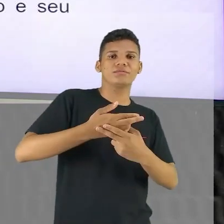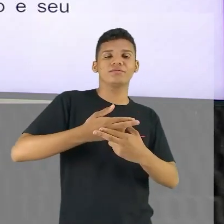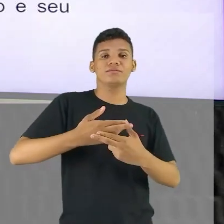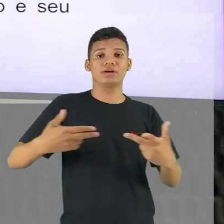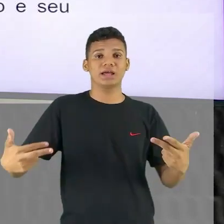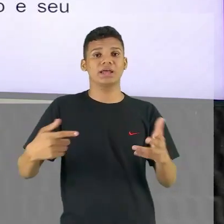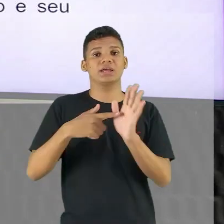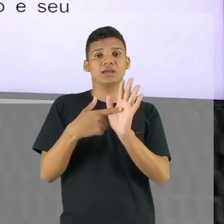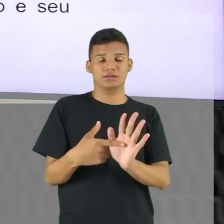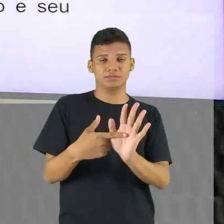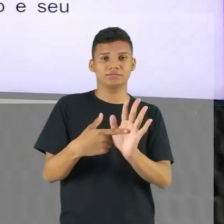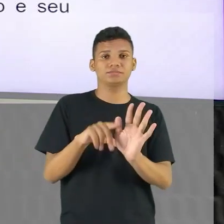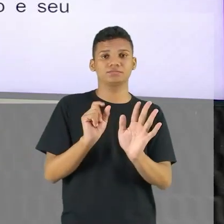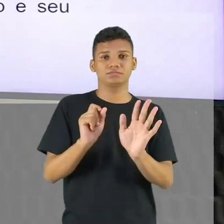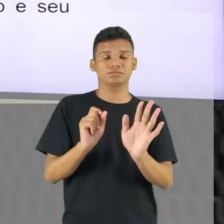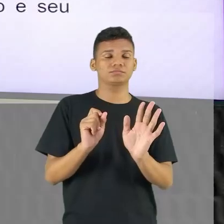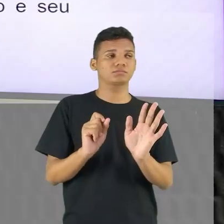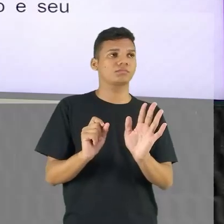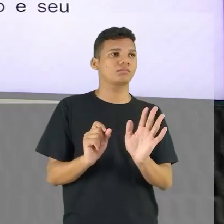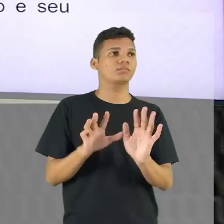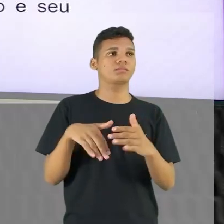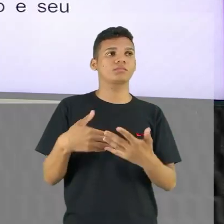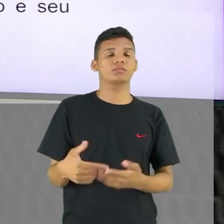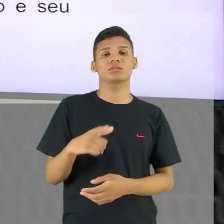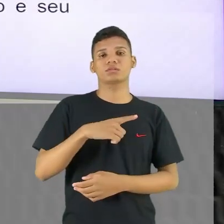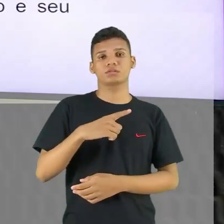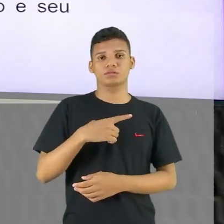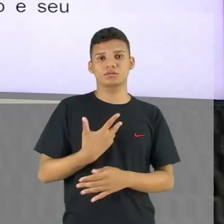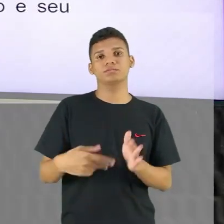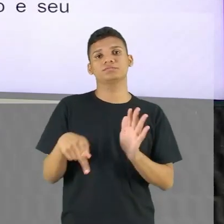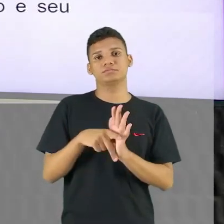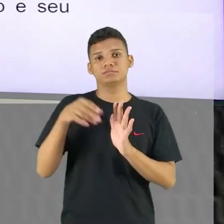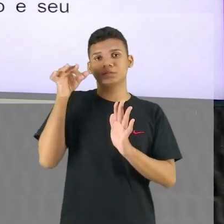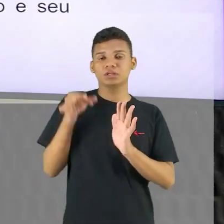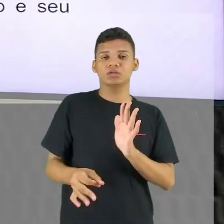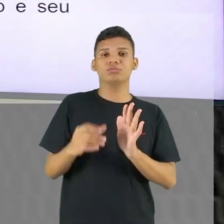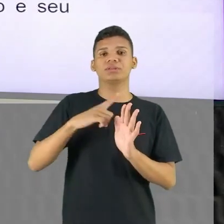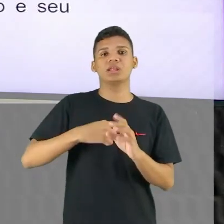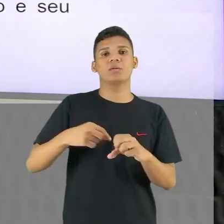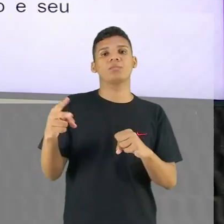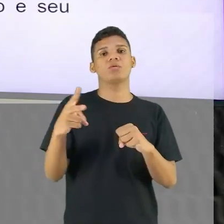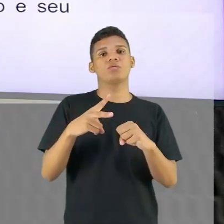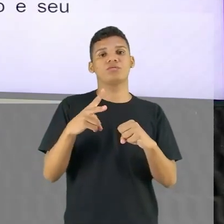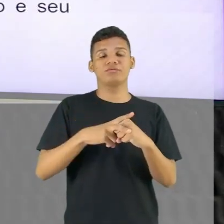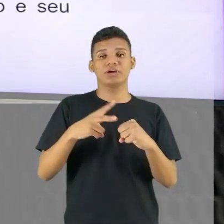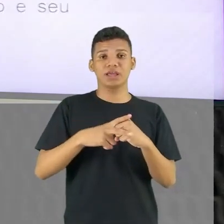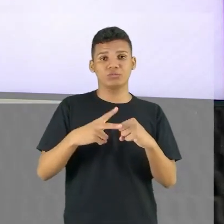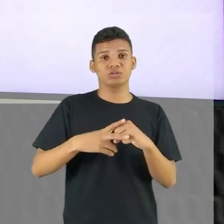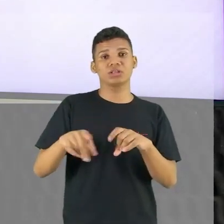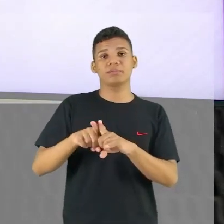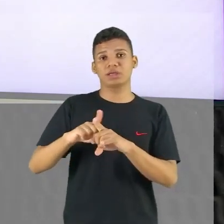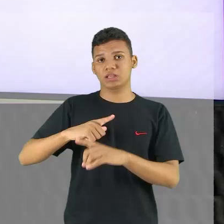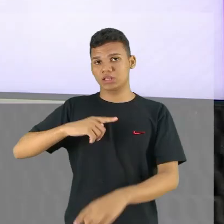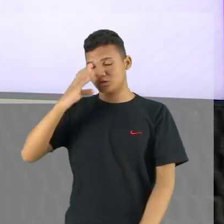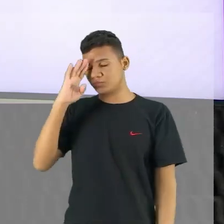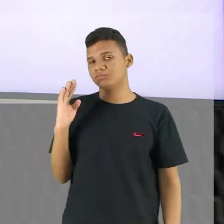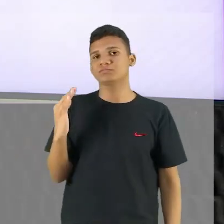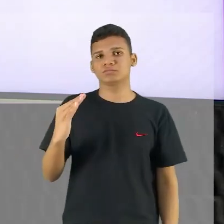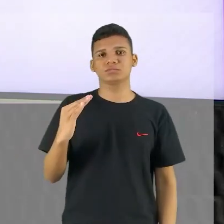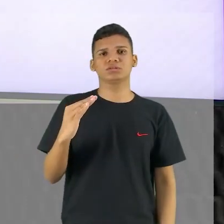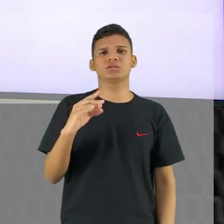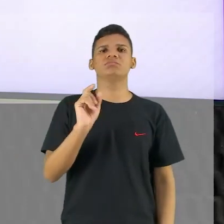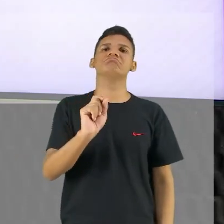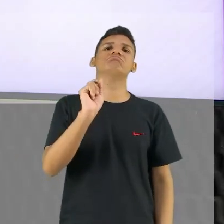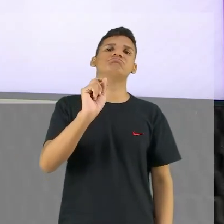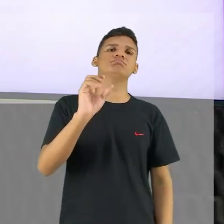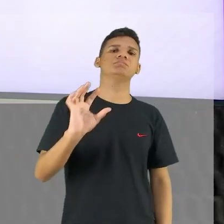estão negritados. A correlação correta entre o verbo e seu sentido está contemplada